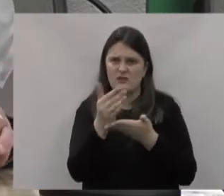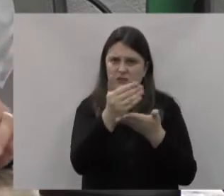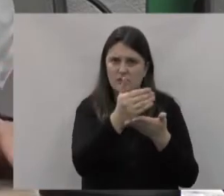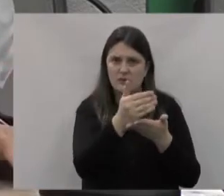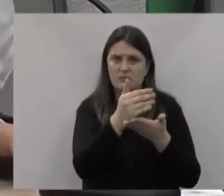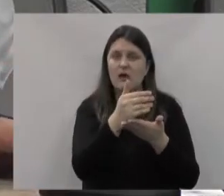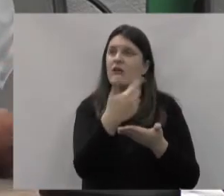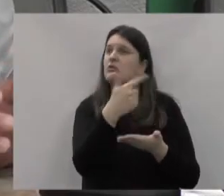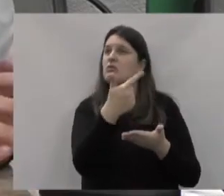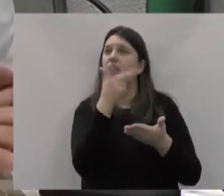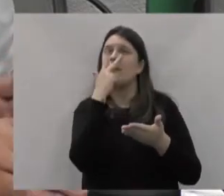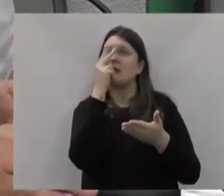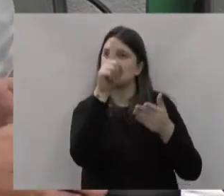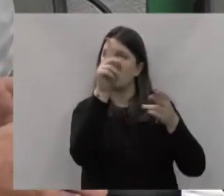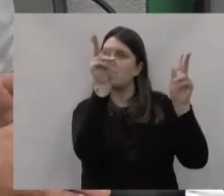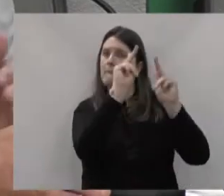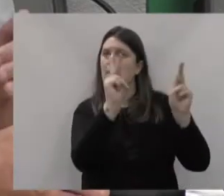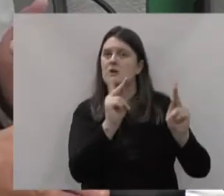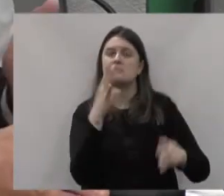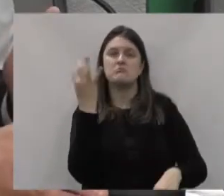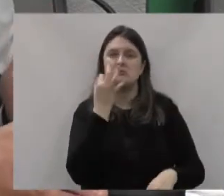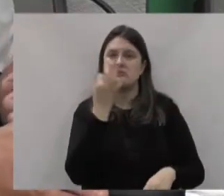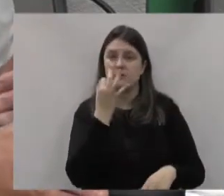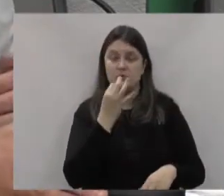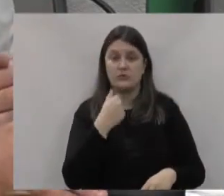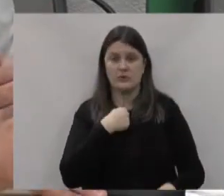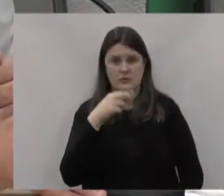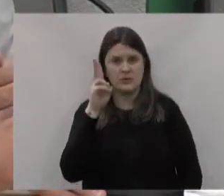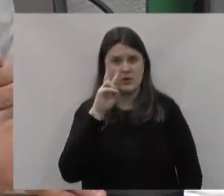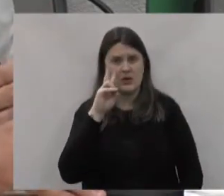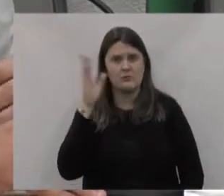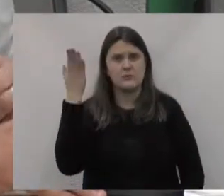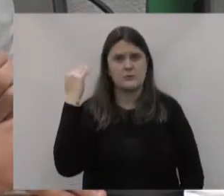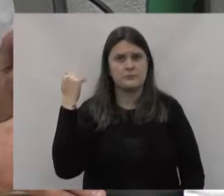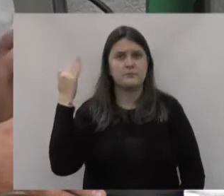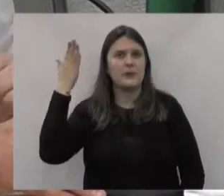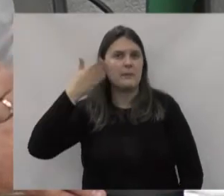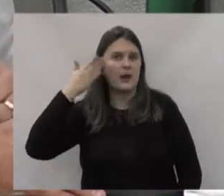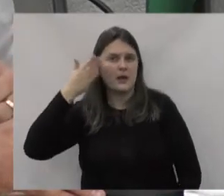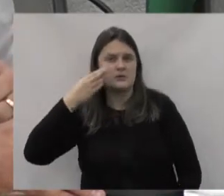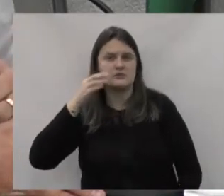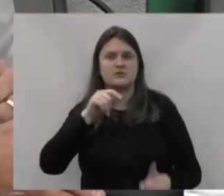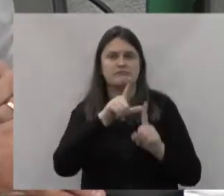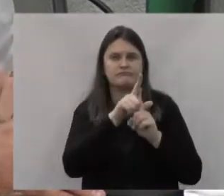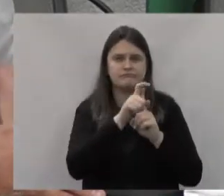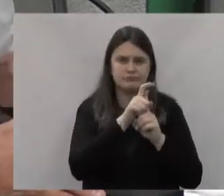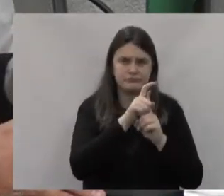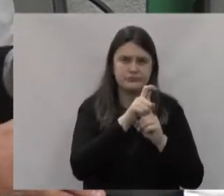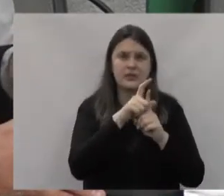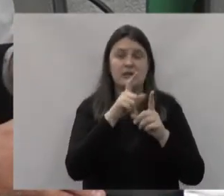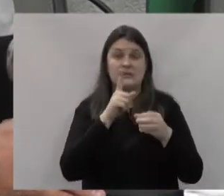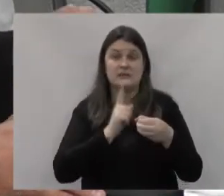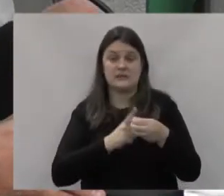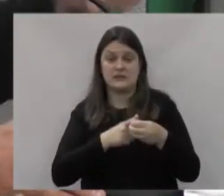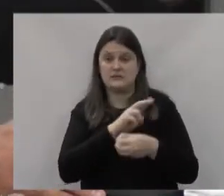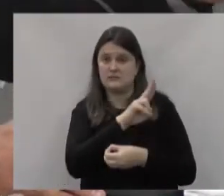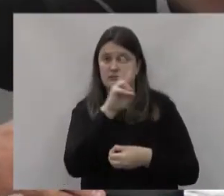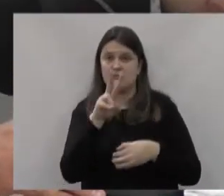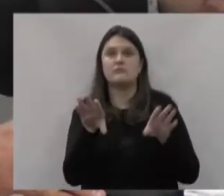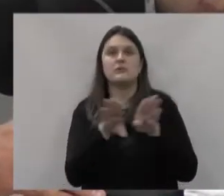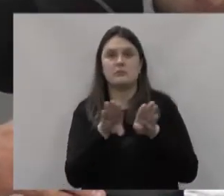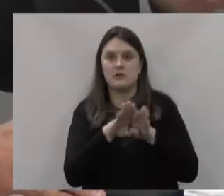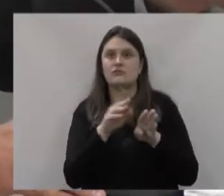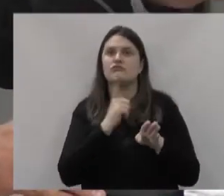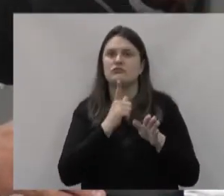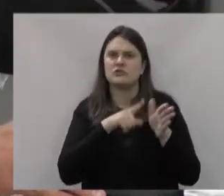está acontecendo. Eu me lembro, quando tínhamos aí as palestras sobre pedofilia, União da Vitória também, no ranking